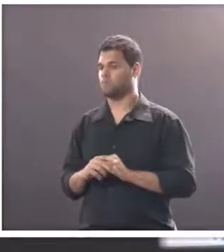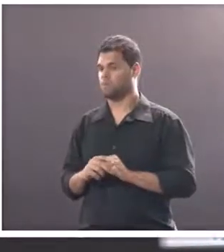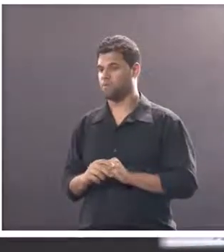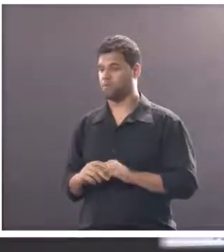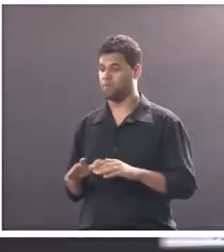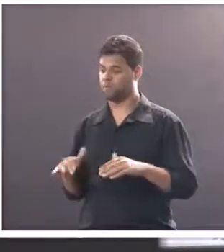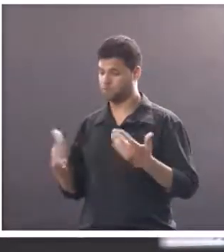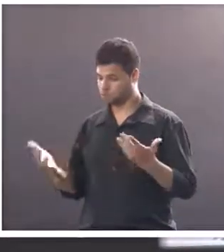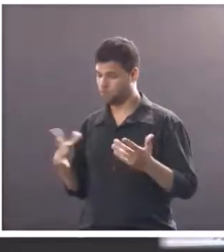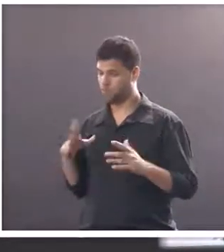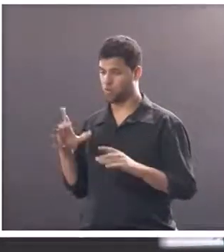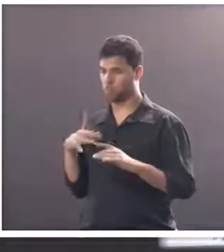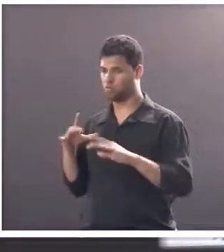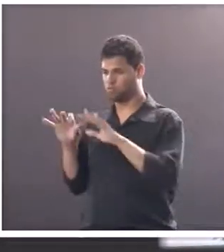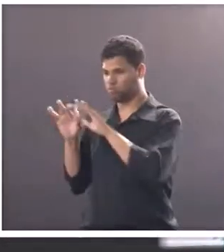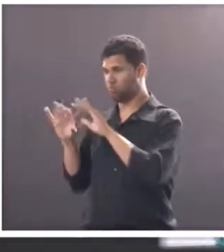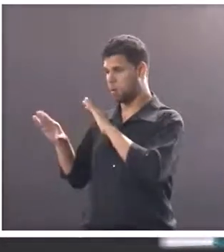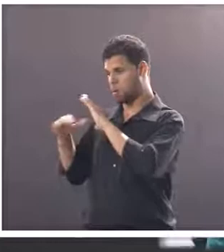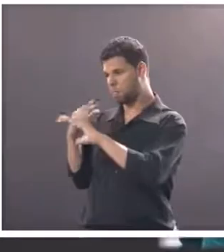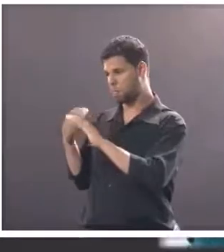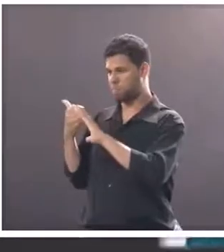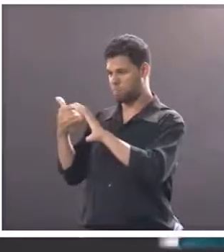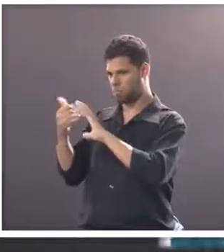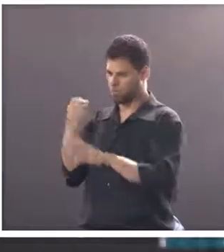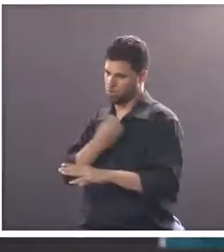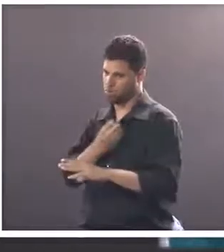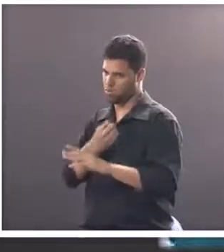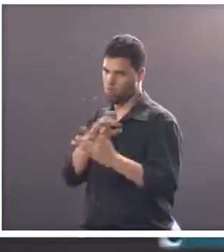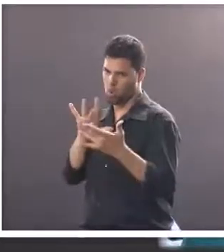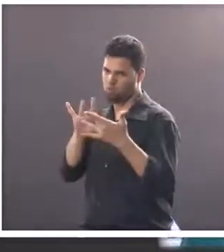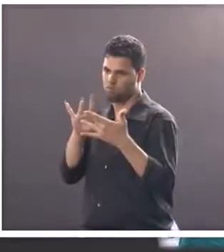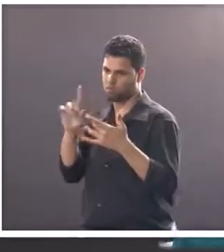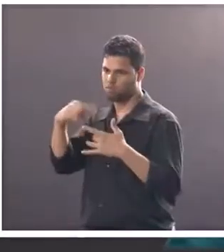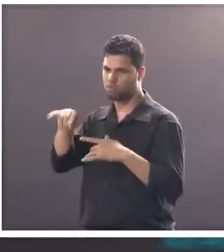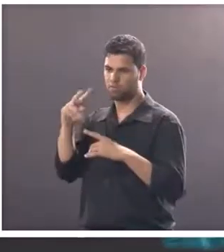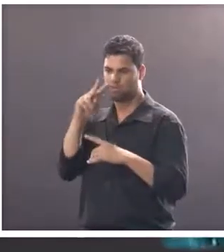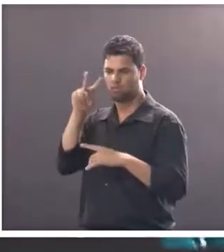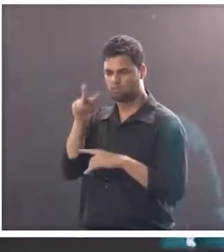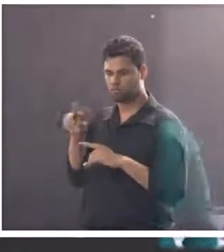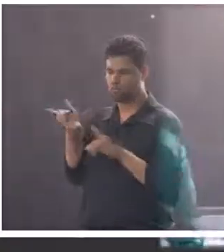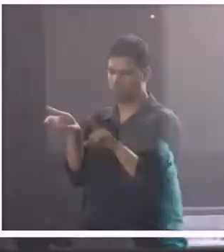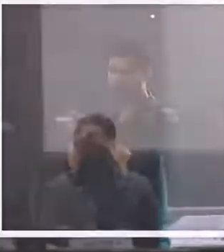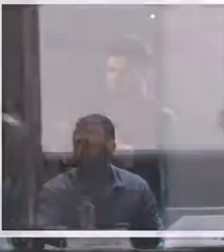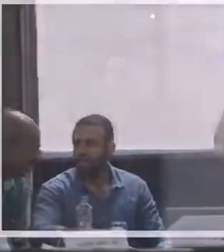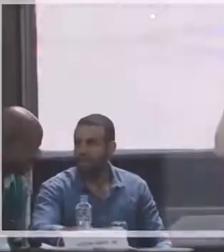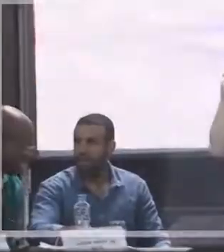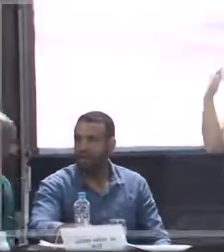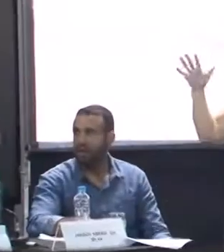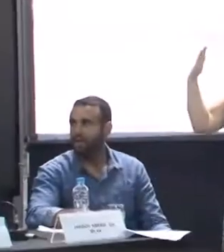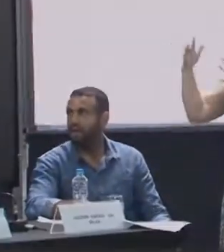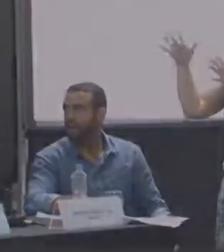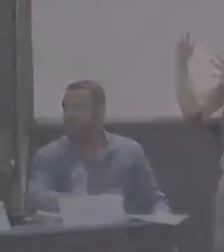E fica aqui o nosso contato, caso alguém queira, e passo para a mediadora Elaine.